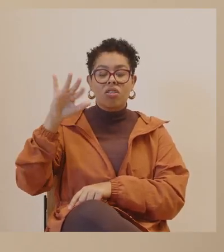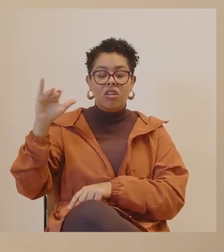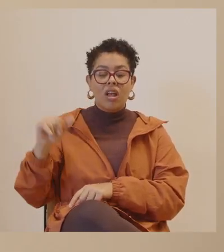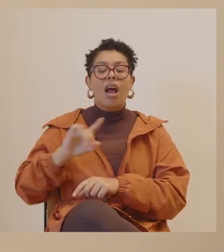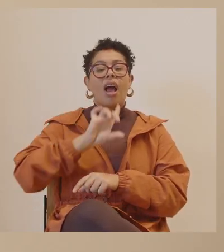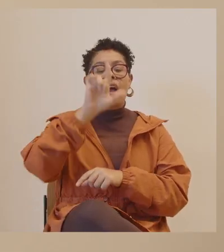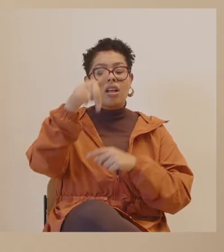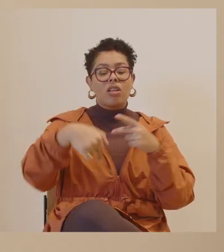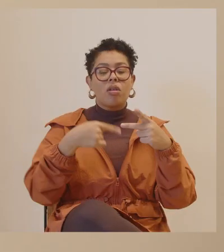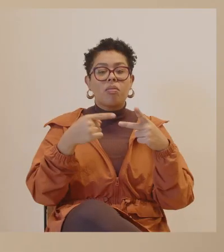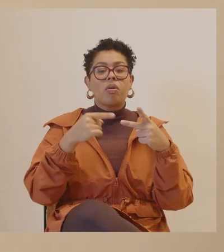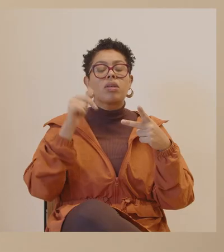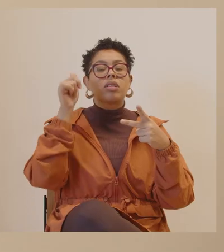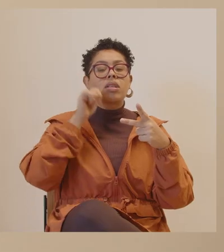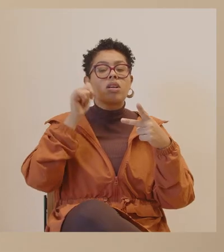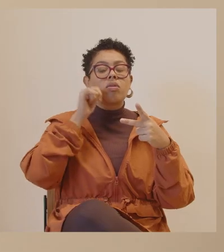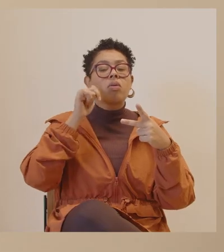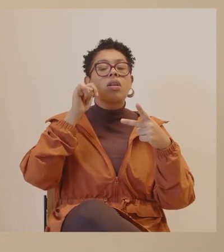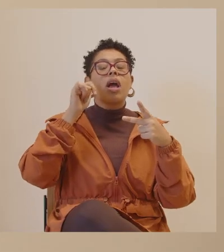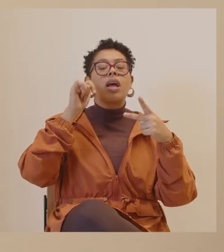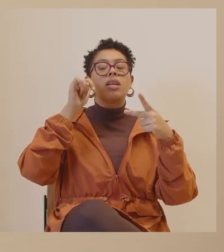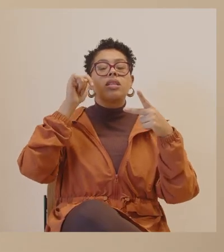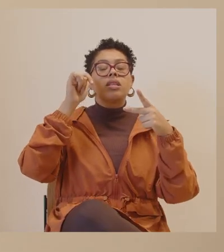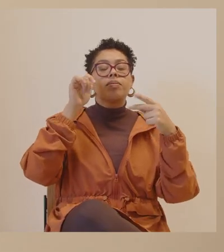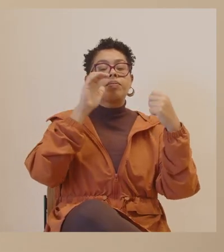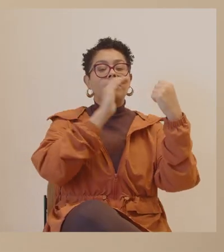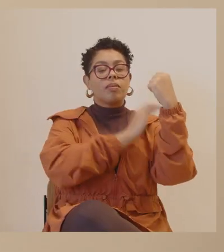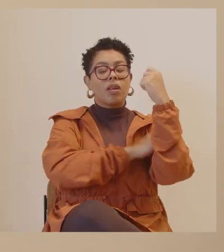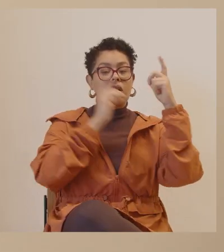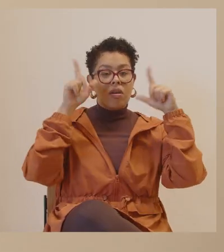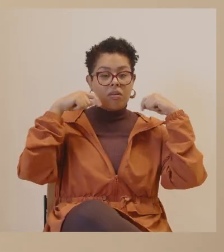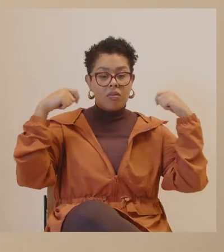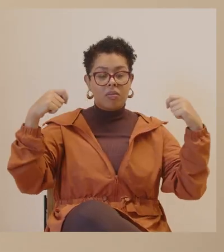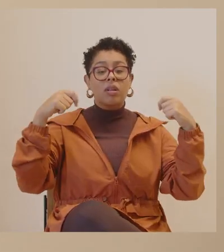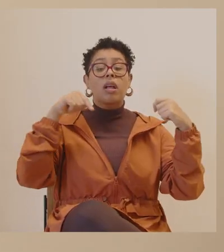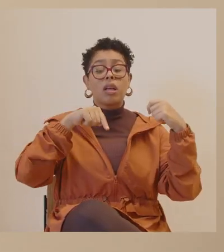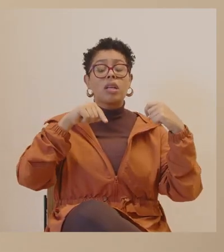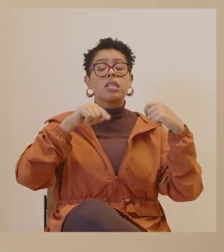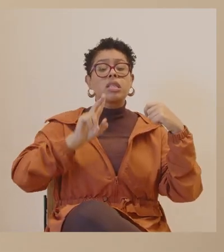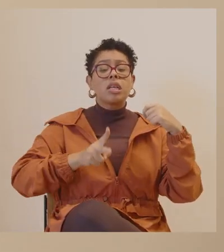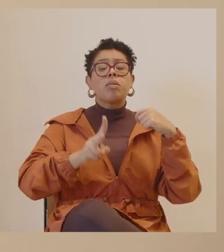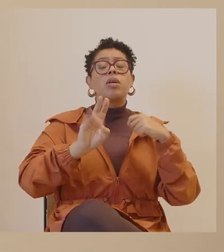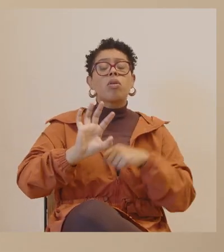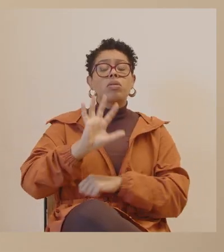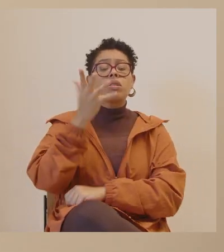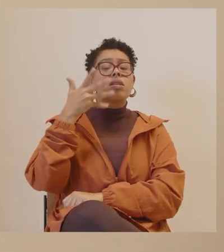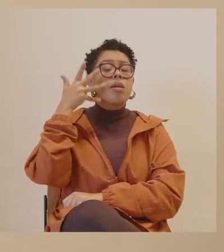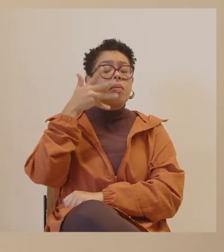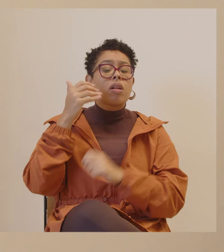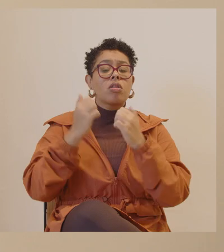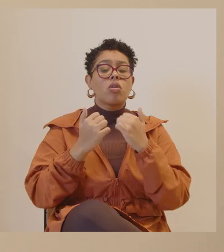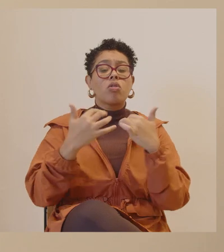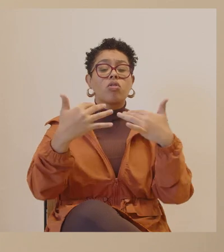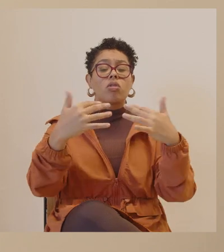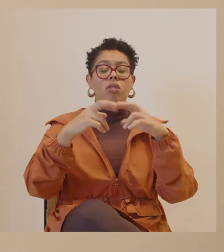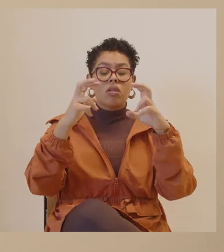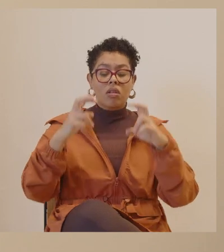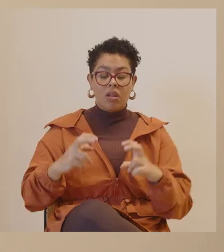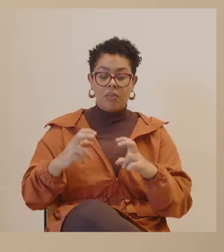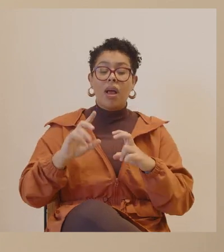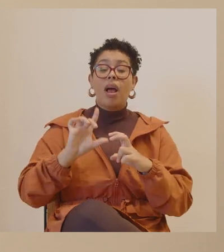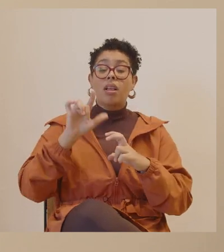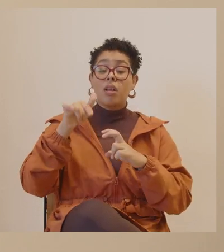feministas. As palestras sempre realizadas no pequeno auditório do museu. E aí, quando chega a pandemia em